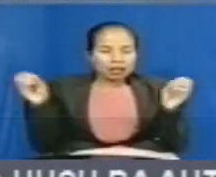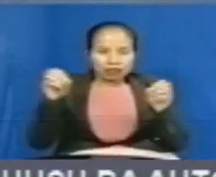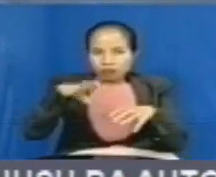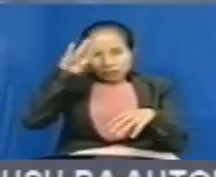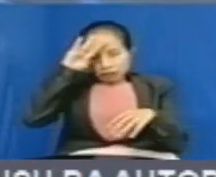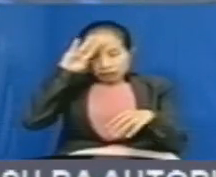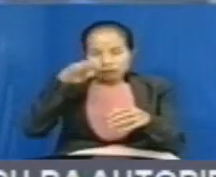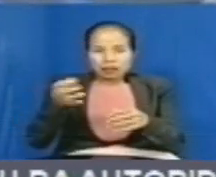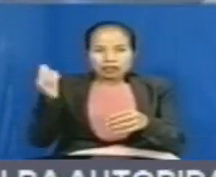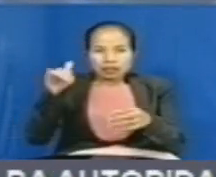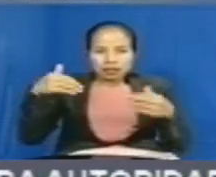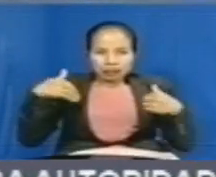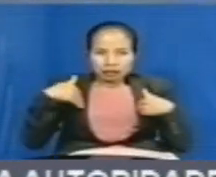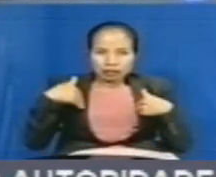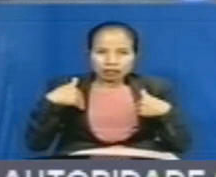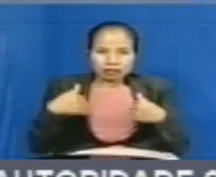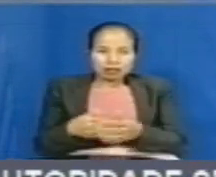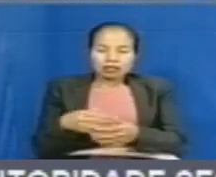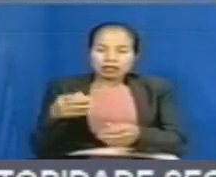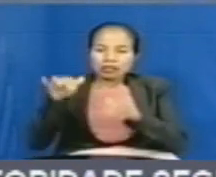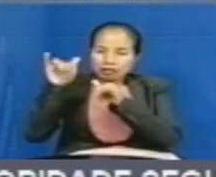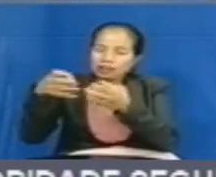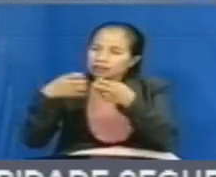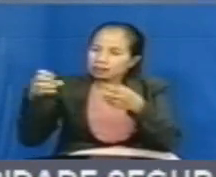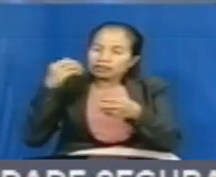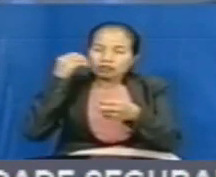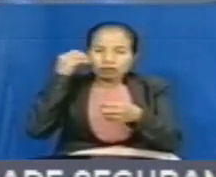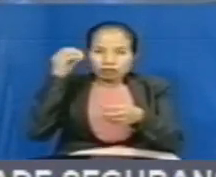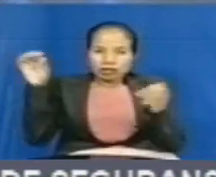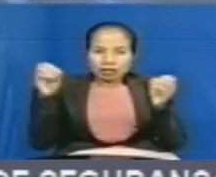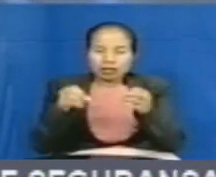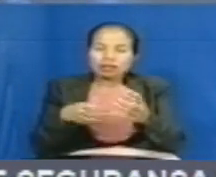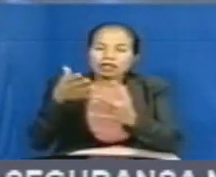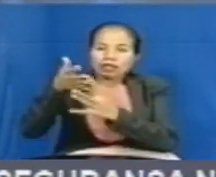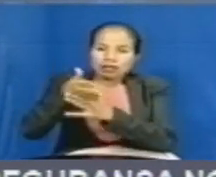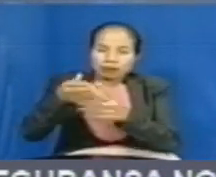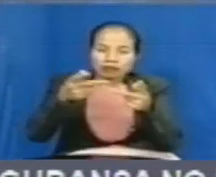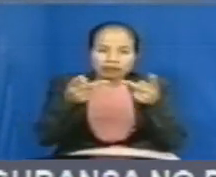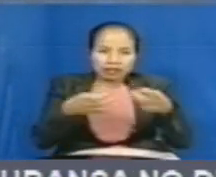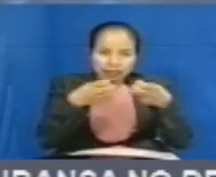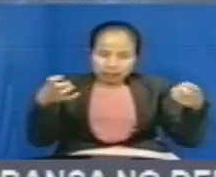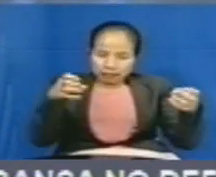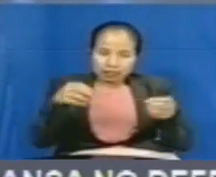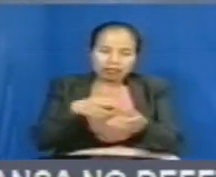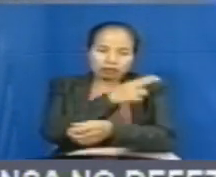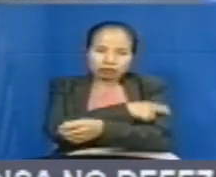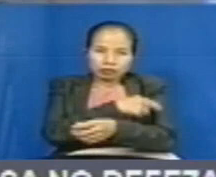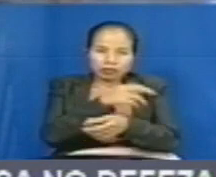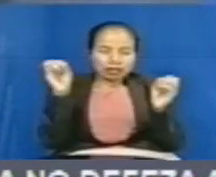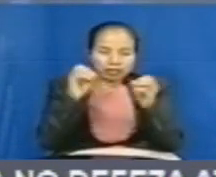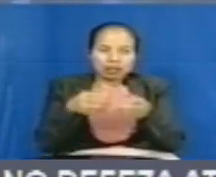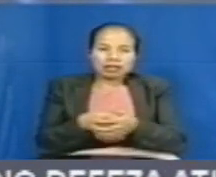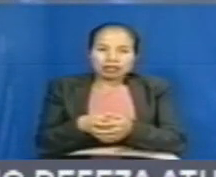sintomas, e sira iha hutu ser ne uma. Ala iha ida que tama iha isolamento, sira